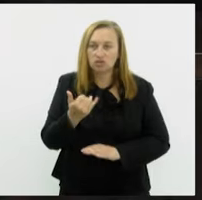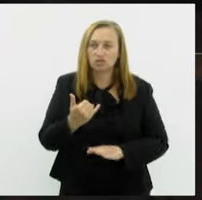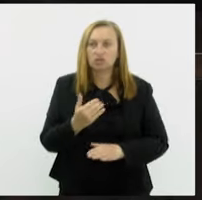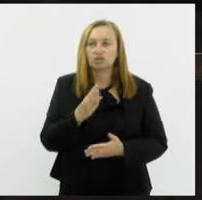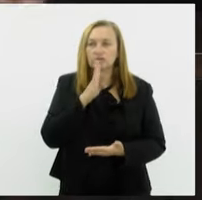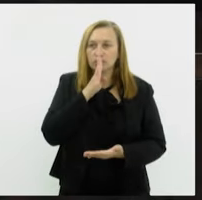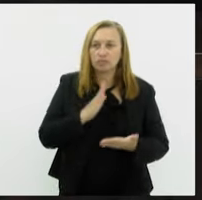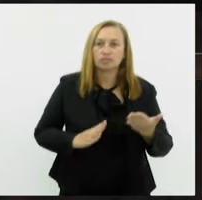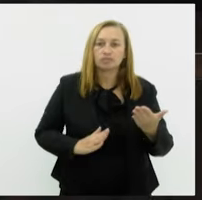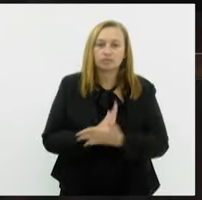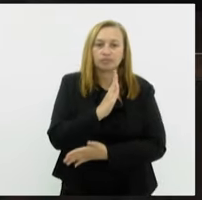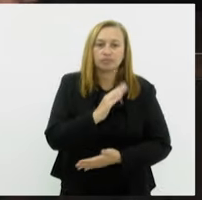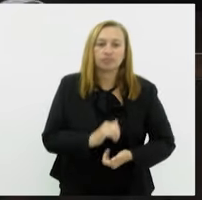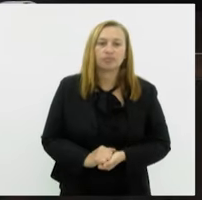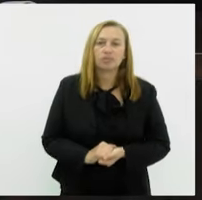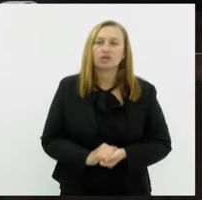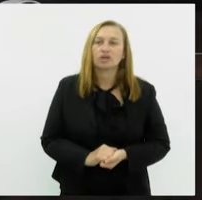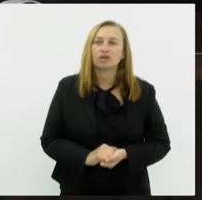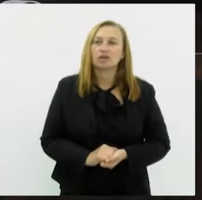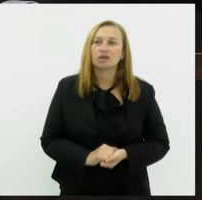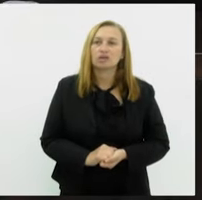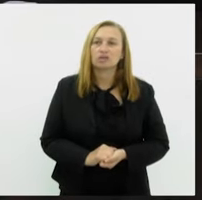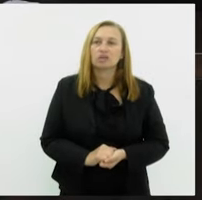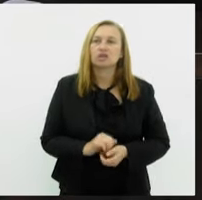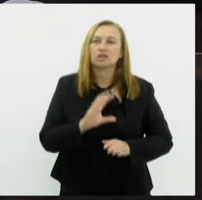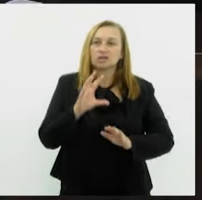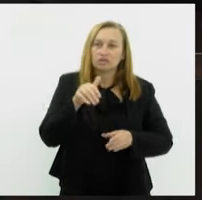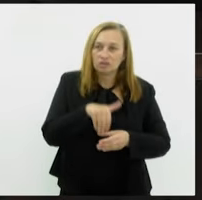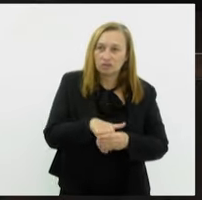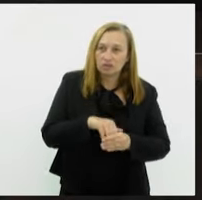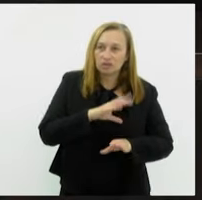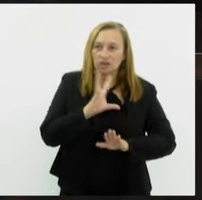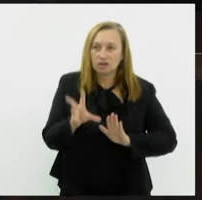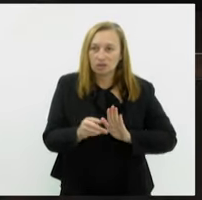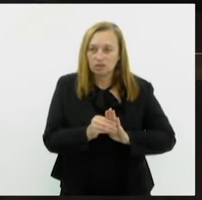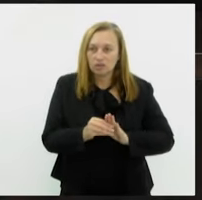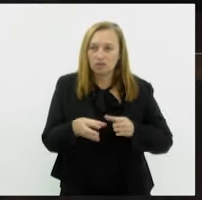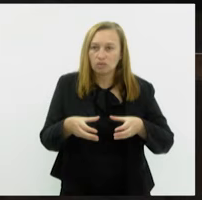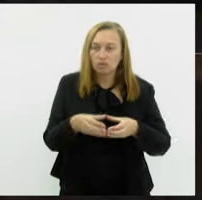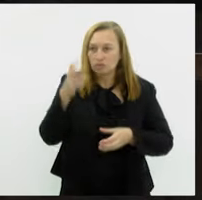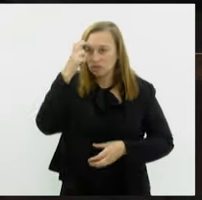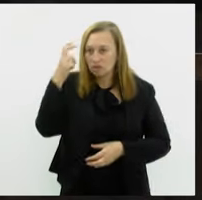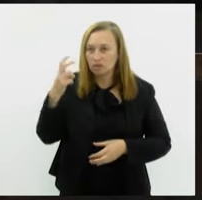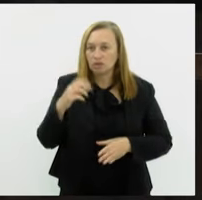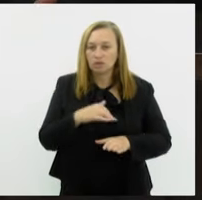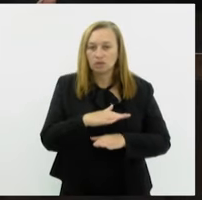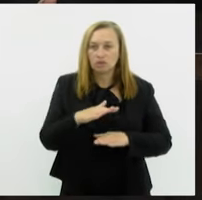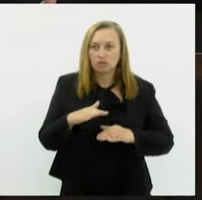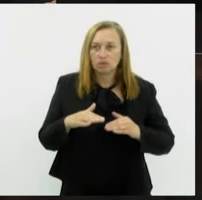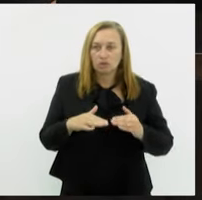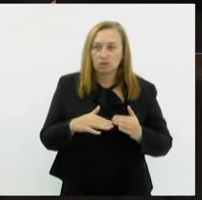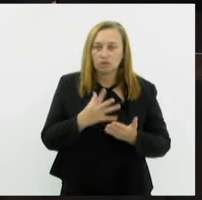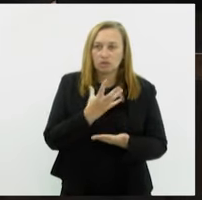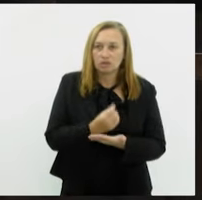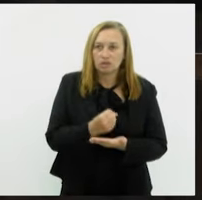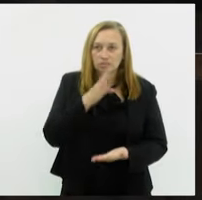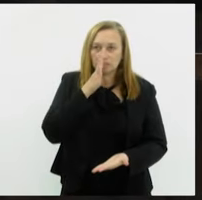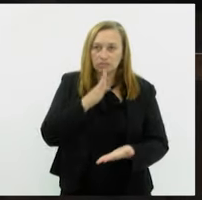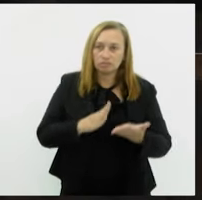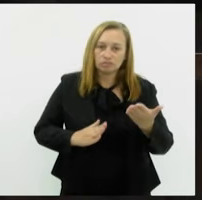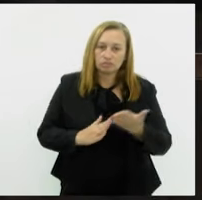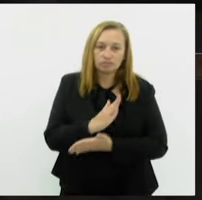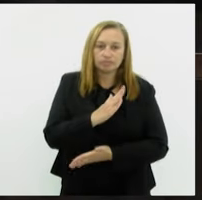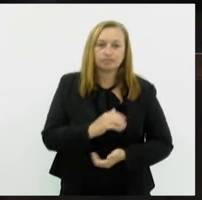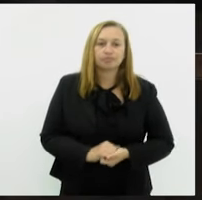que aprovam permaneçam como estão. Aprovado. Em votação, a emenda da Comissão de Cultura. Os senhores que aprovam permaneçam como